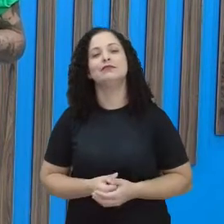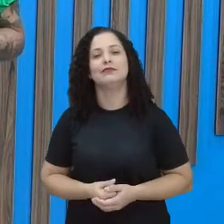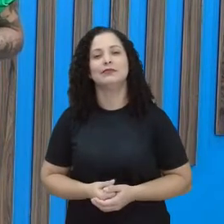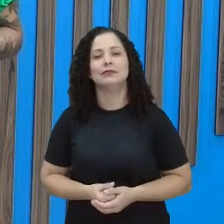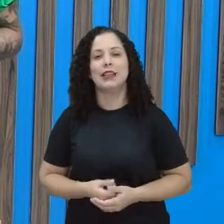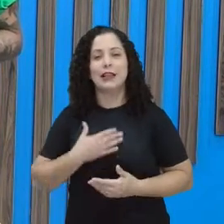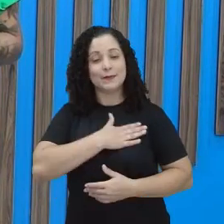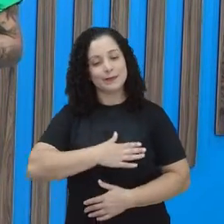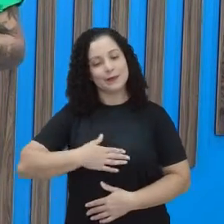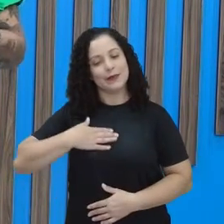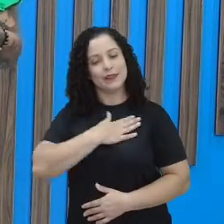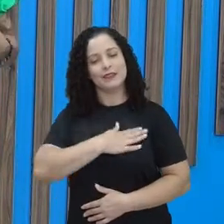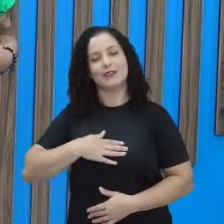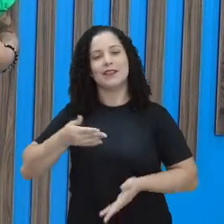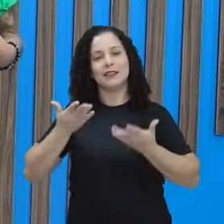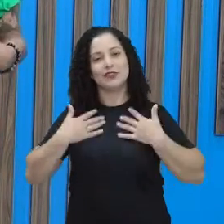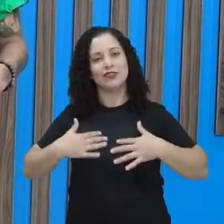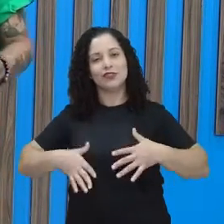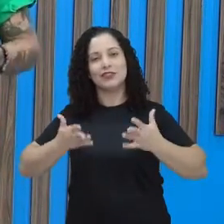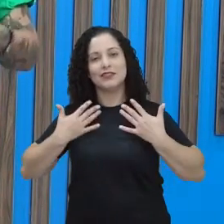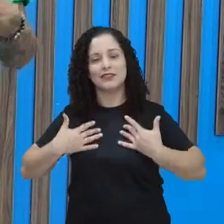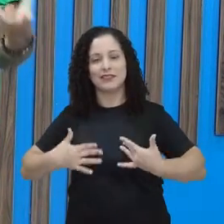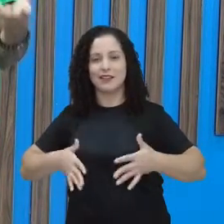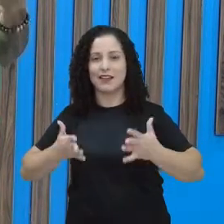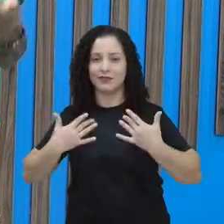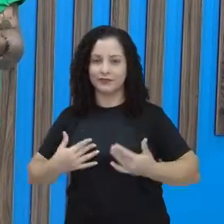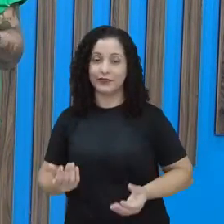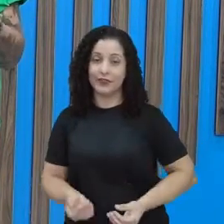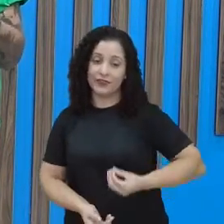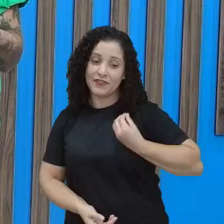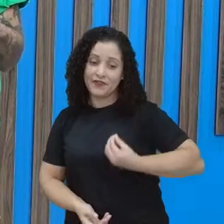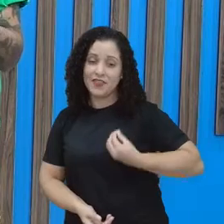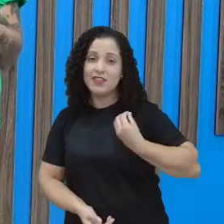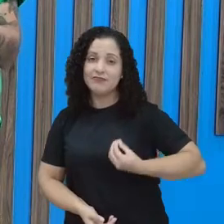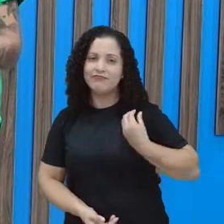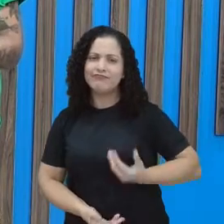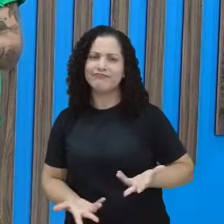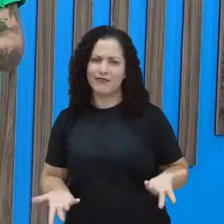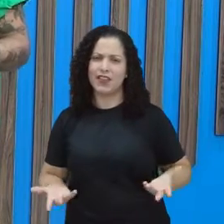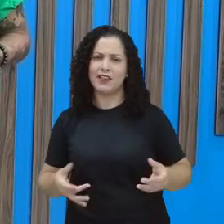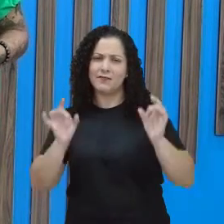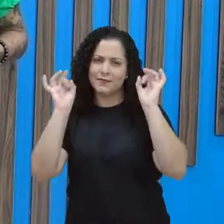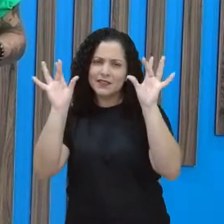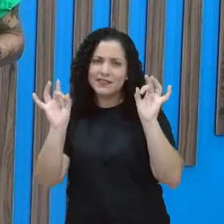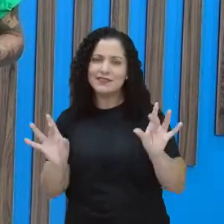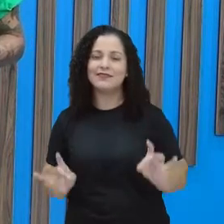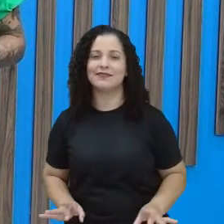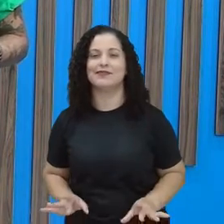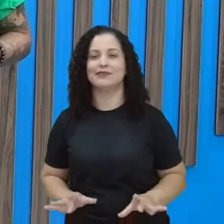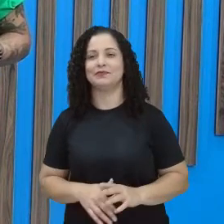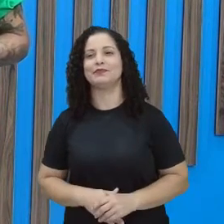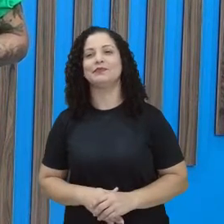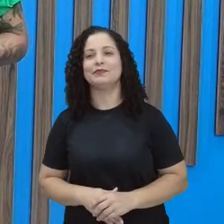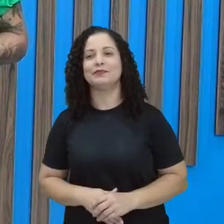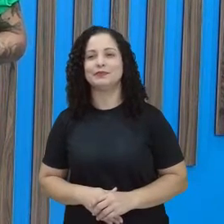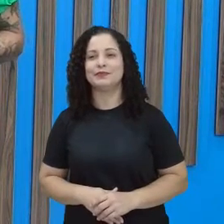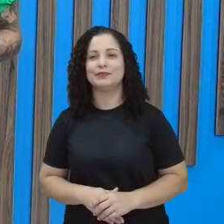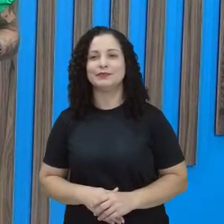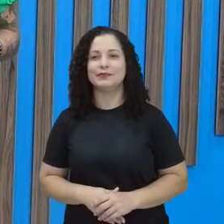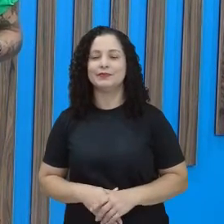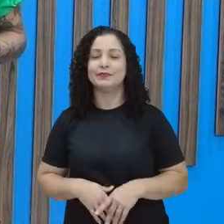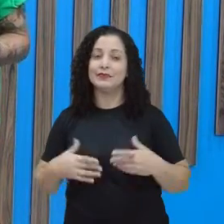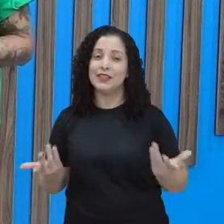em prazer, em descanso, em viver essa vida tão preciosa que nós temos, né?